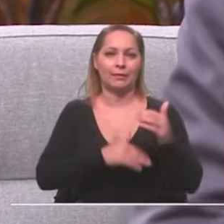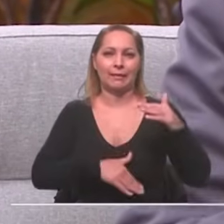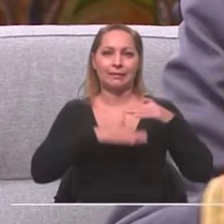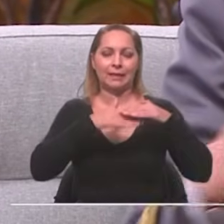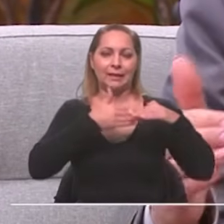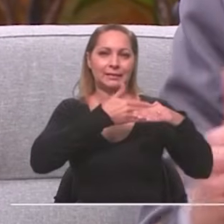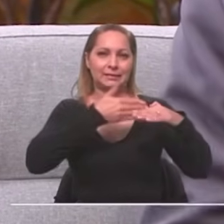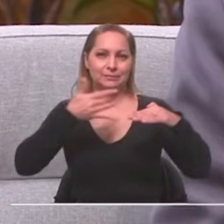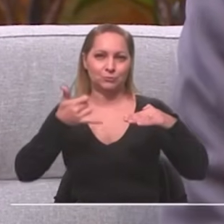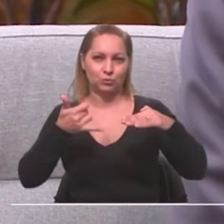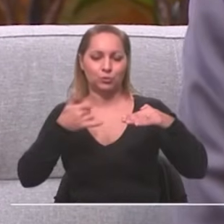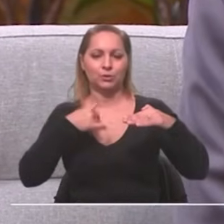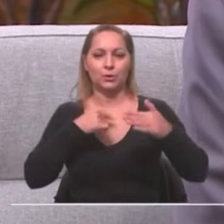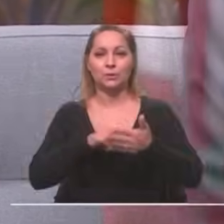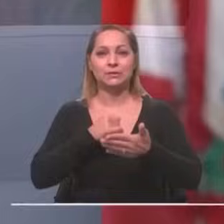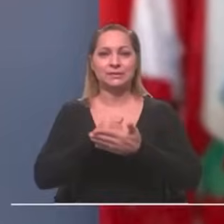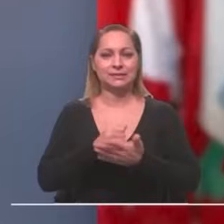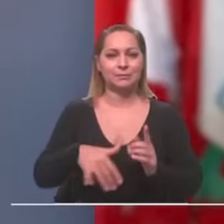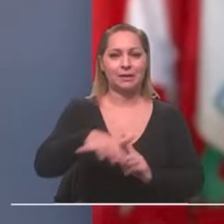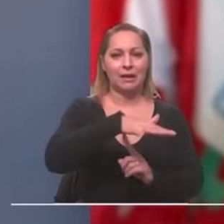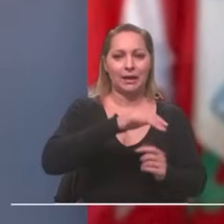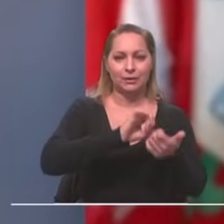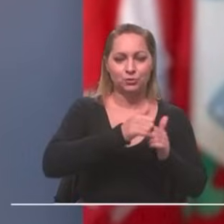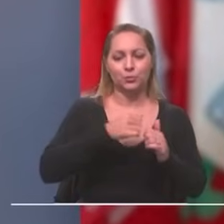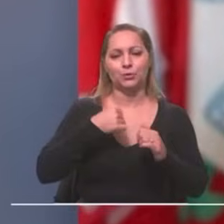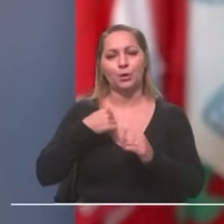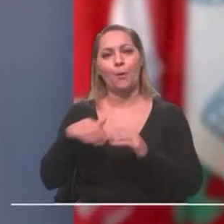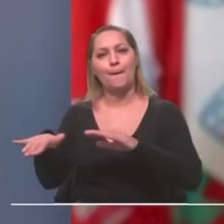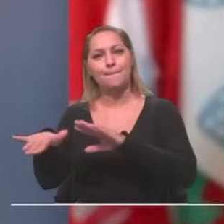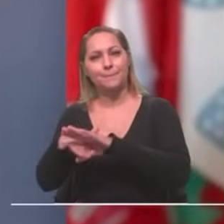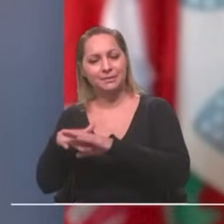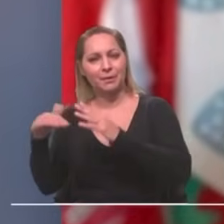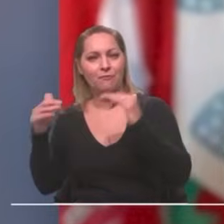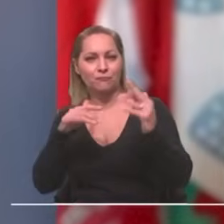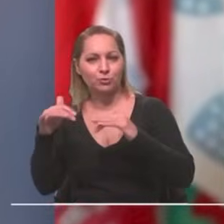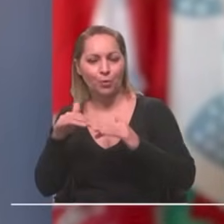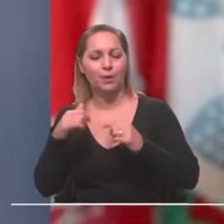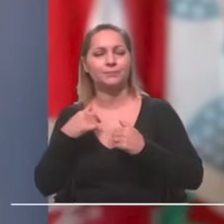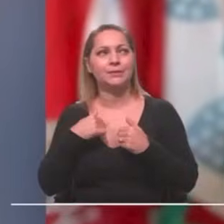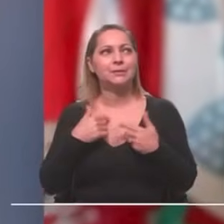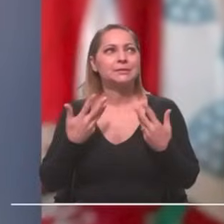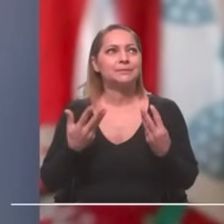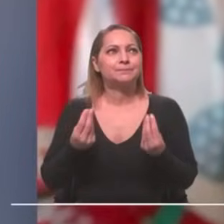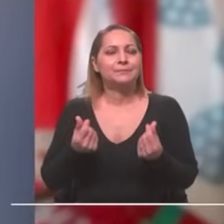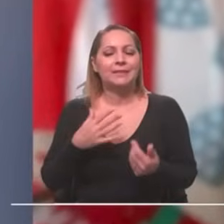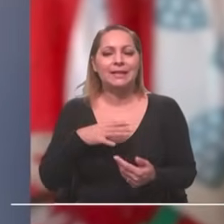ano sempre estive na área de desporto, joguei futebol e então sempre quis fazer assim alguma coisa também um bocadinho pelos